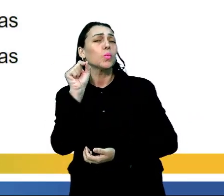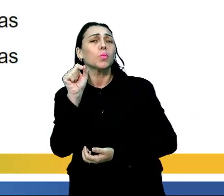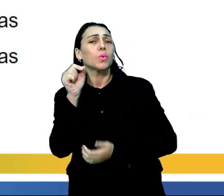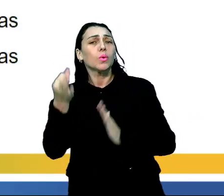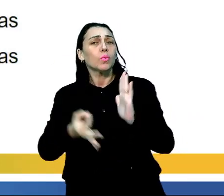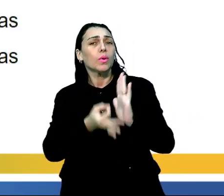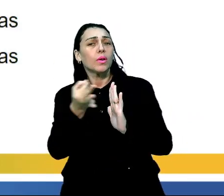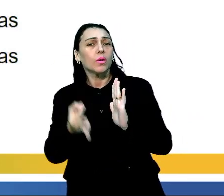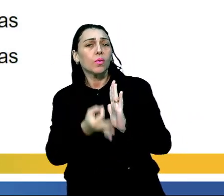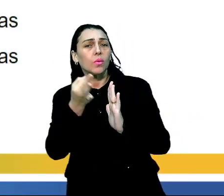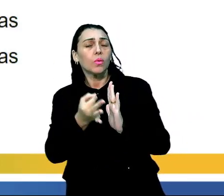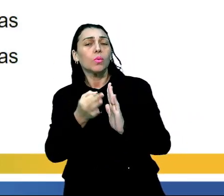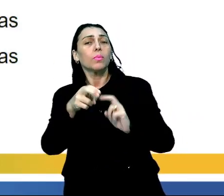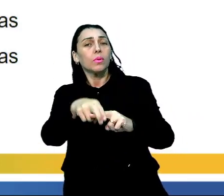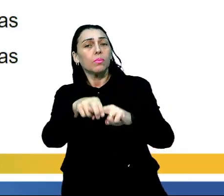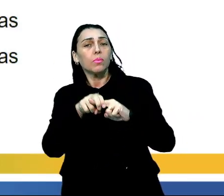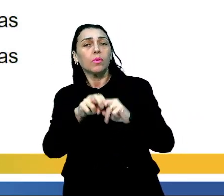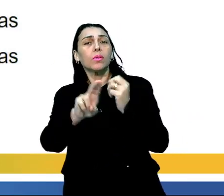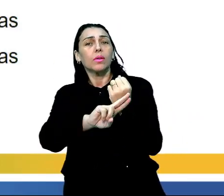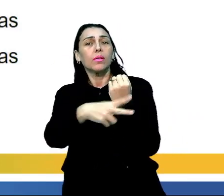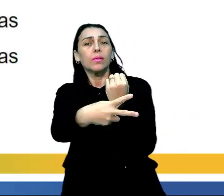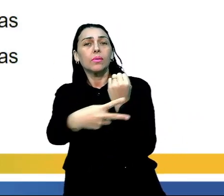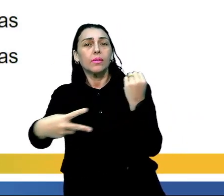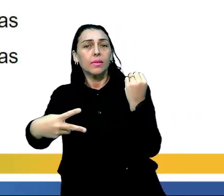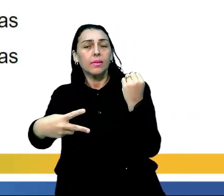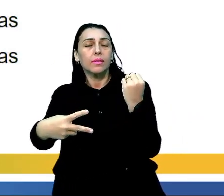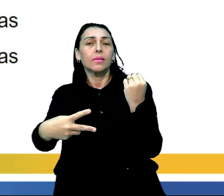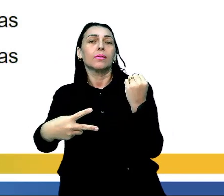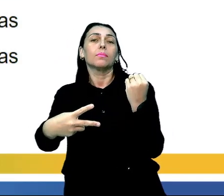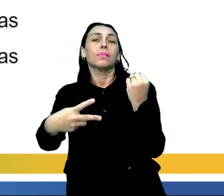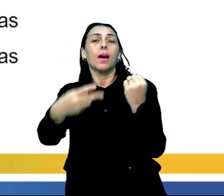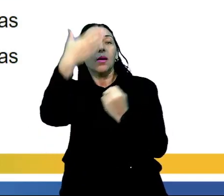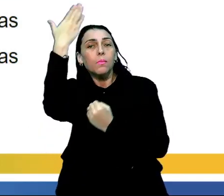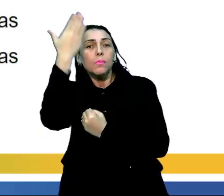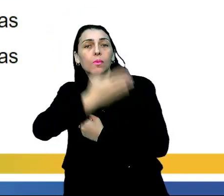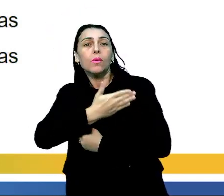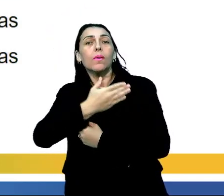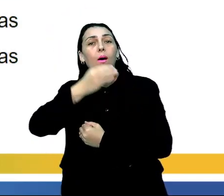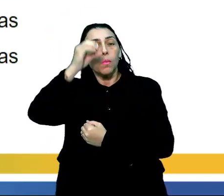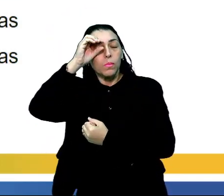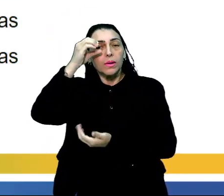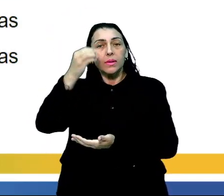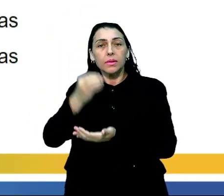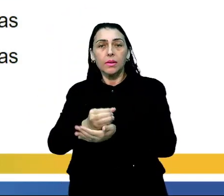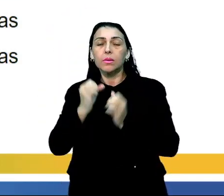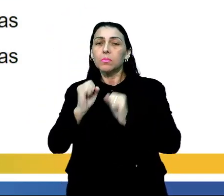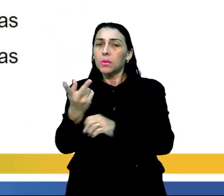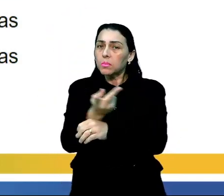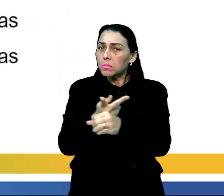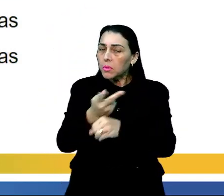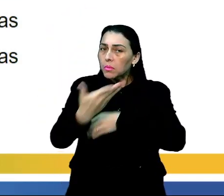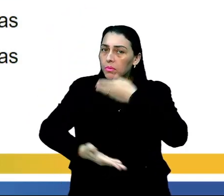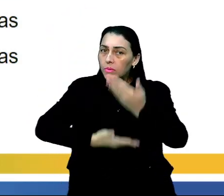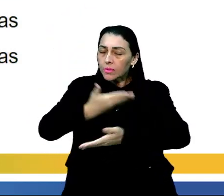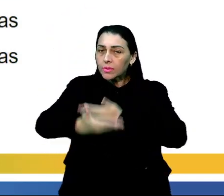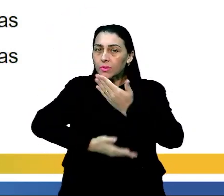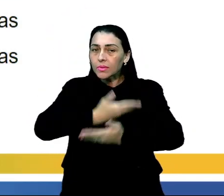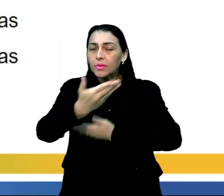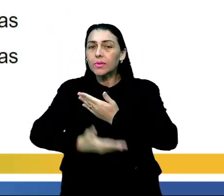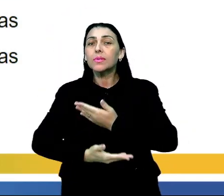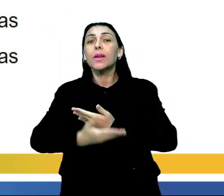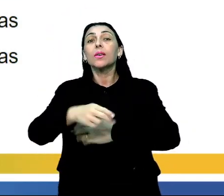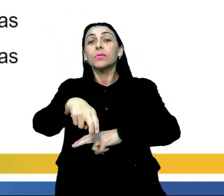um argumento por causa e consequência? Para comprovar uma tese, pode-se buscar as relações